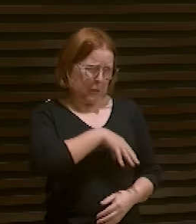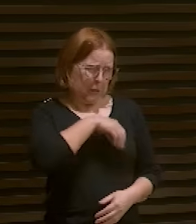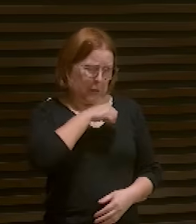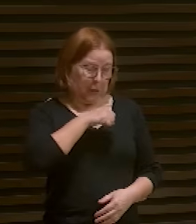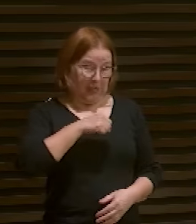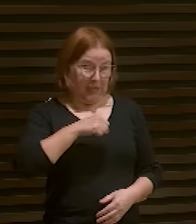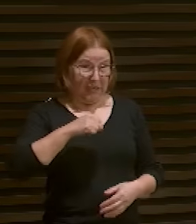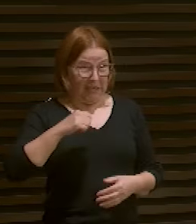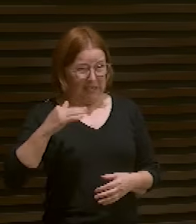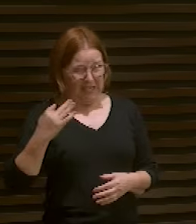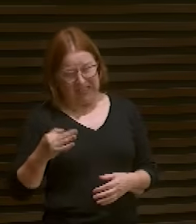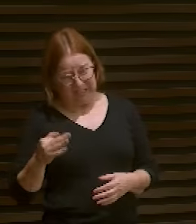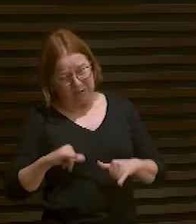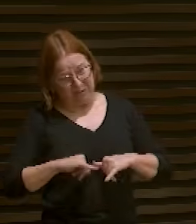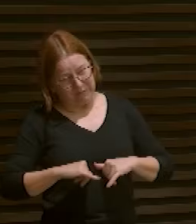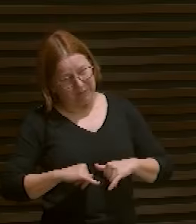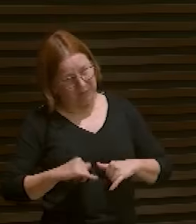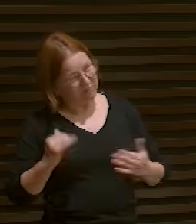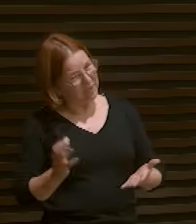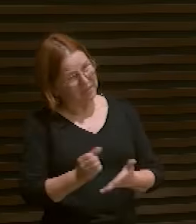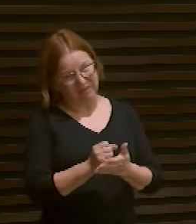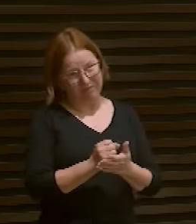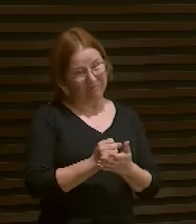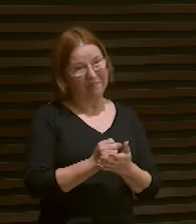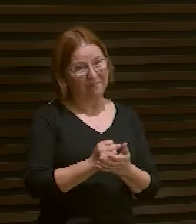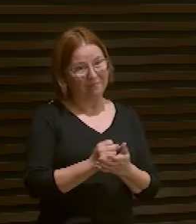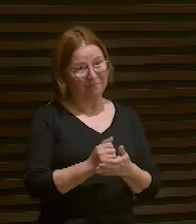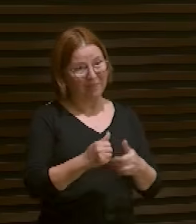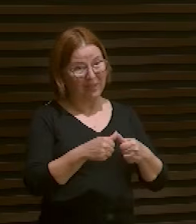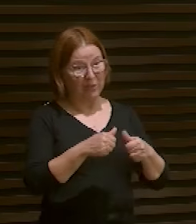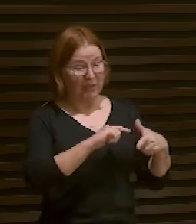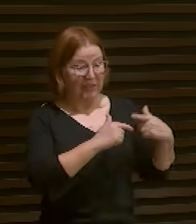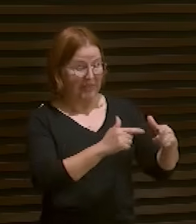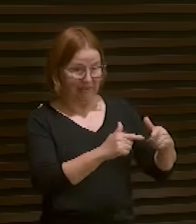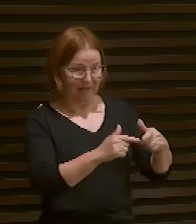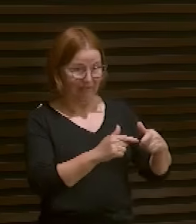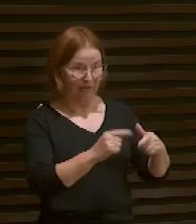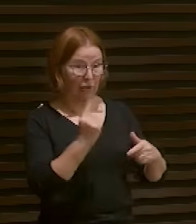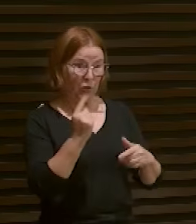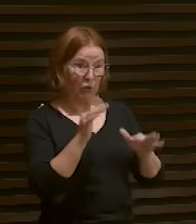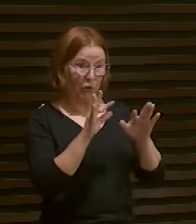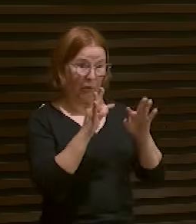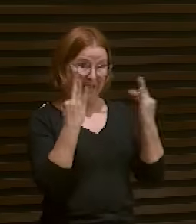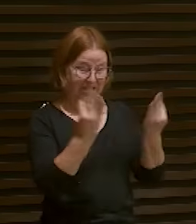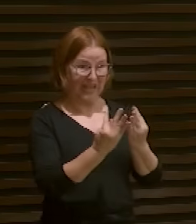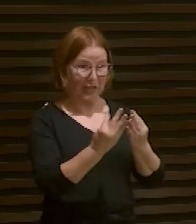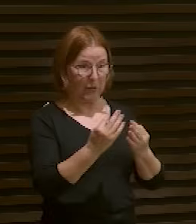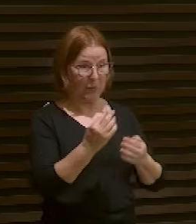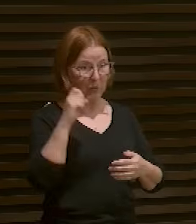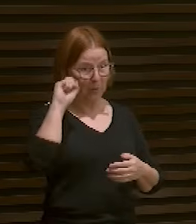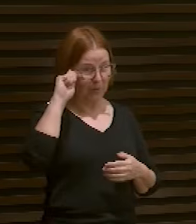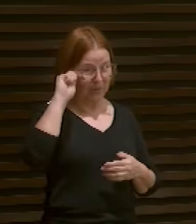vingança. Isso é uma tradição de uma tribo lá da África. Em outras palavras, a